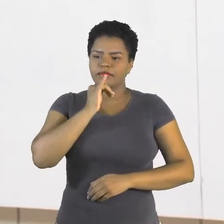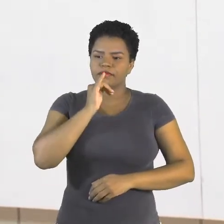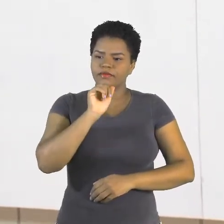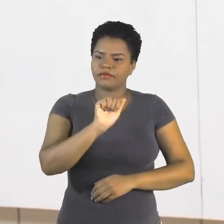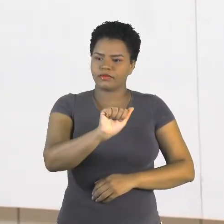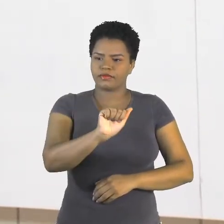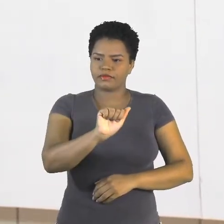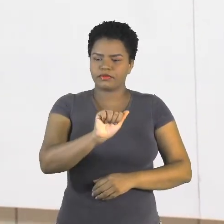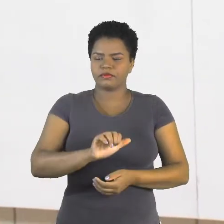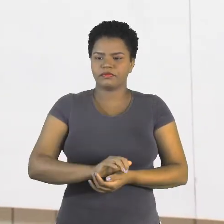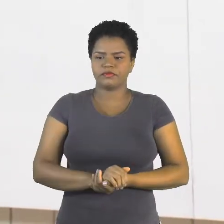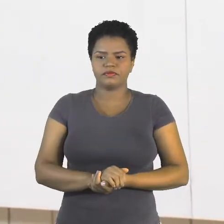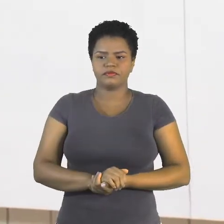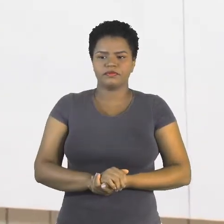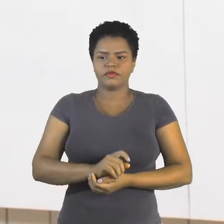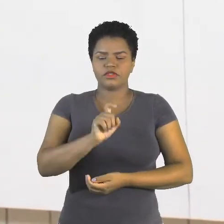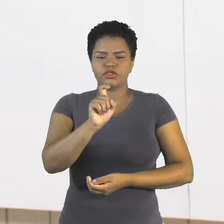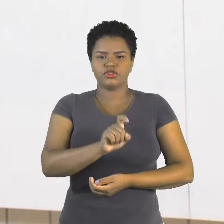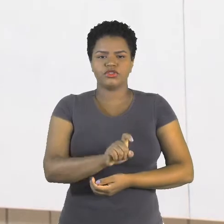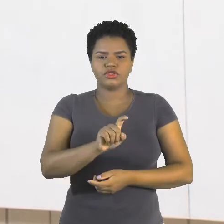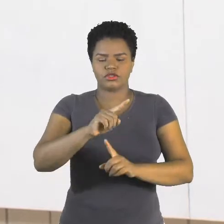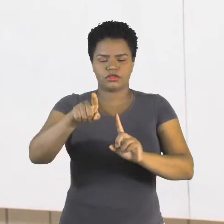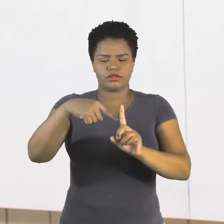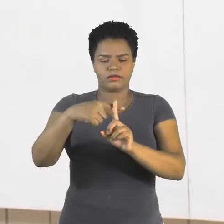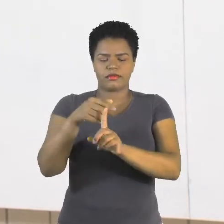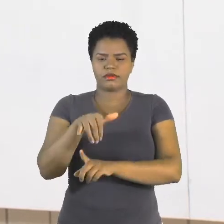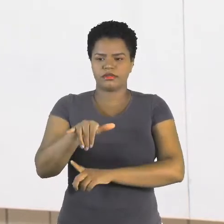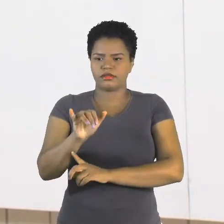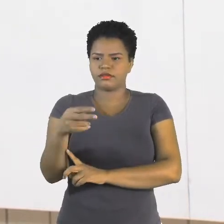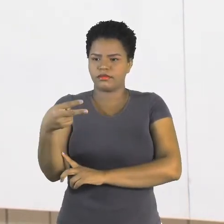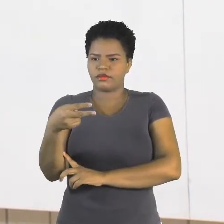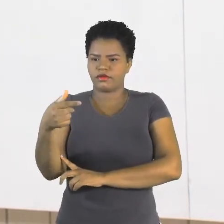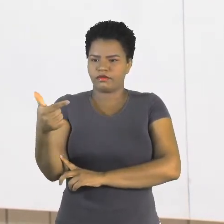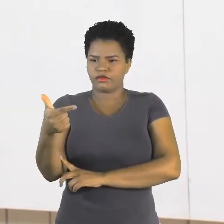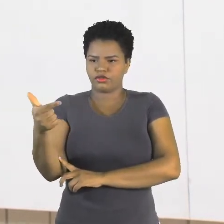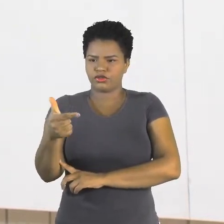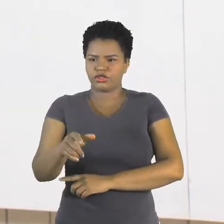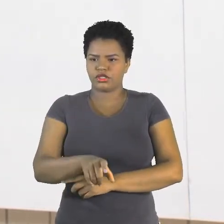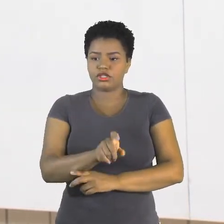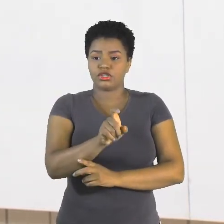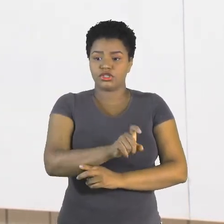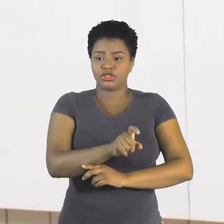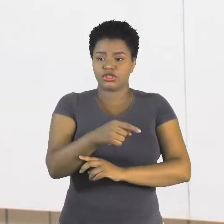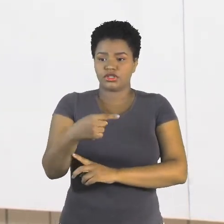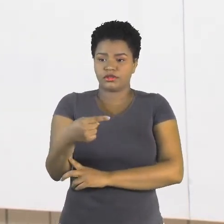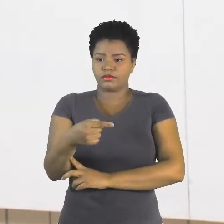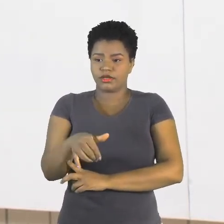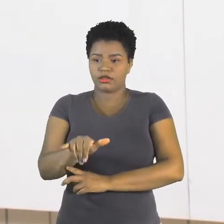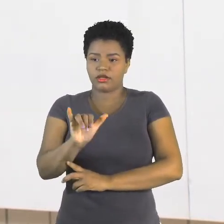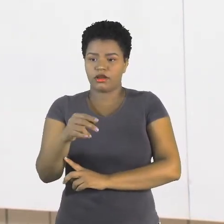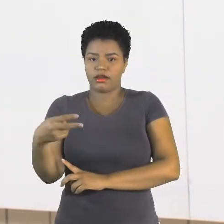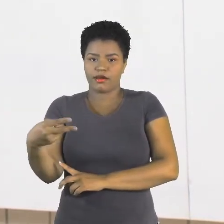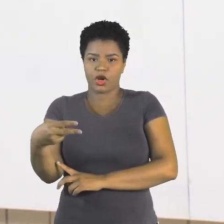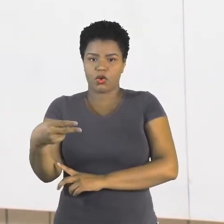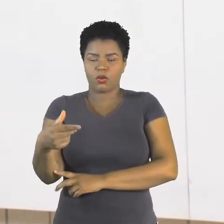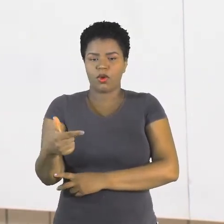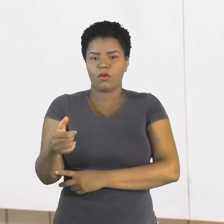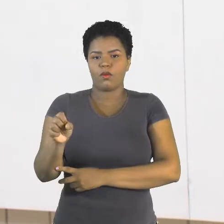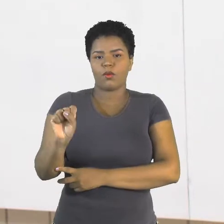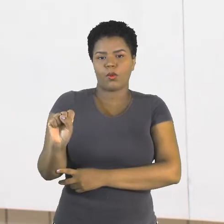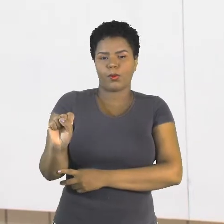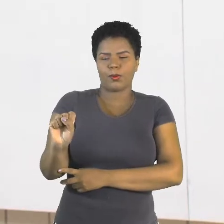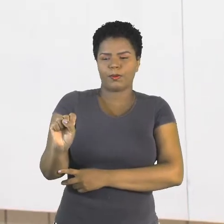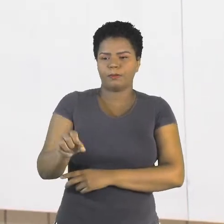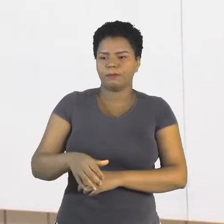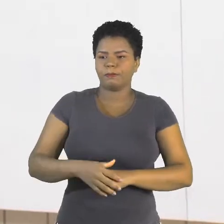diz assim, ó, x mais y igual a 22 e x menos y é igual a 8. E aqui a gente